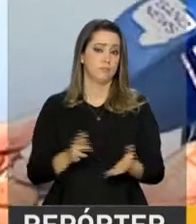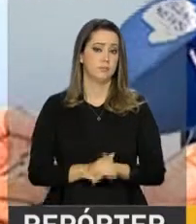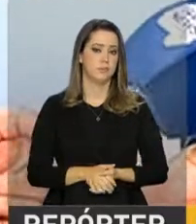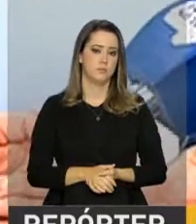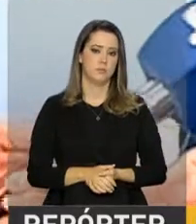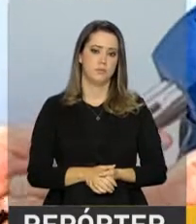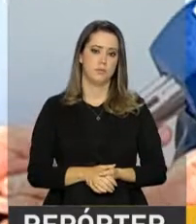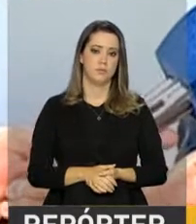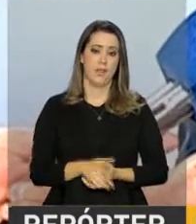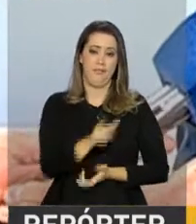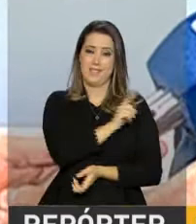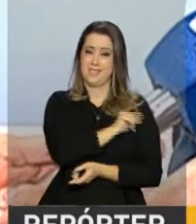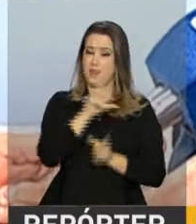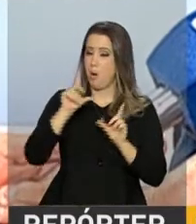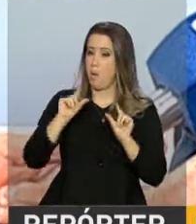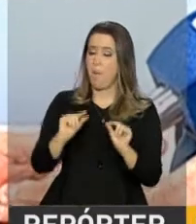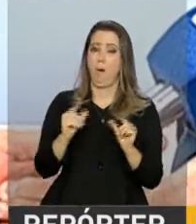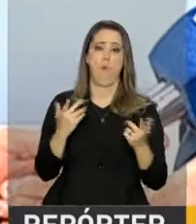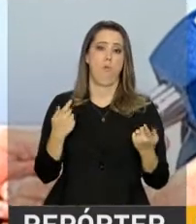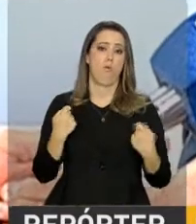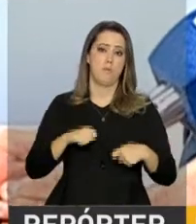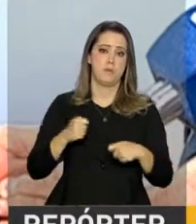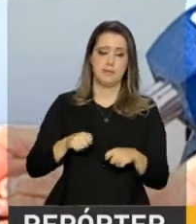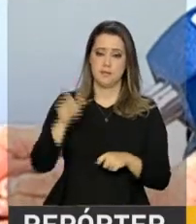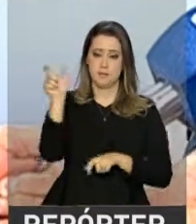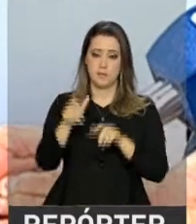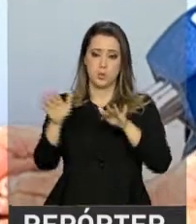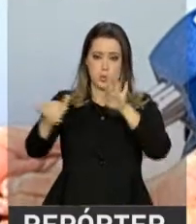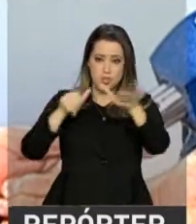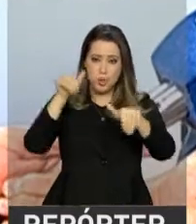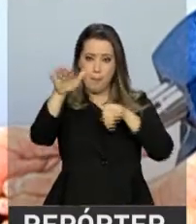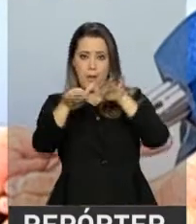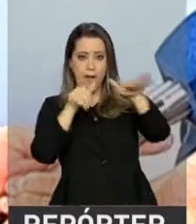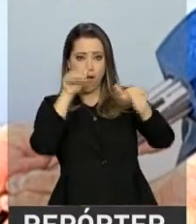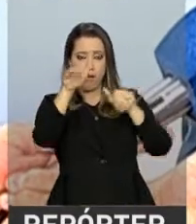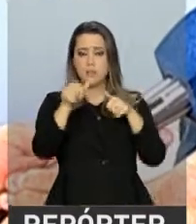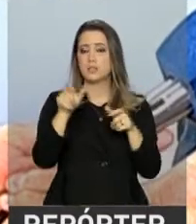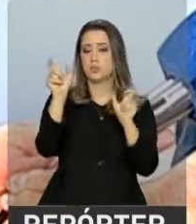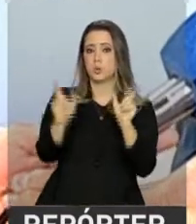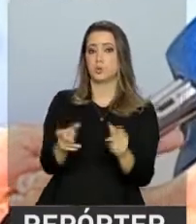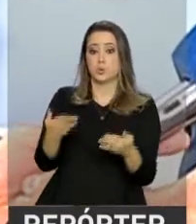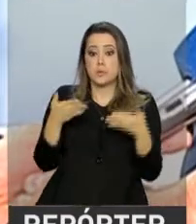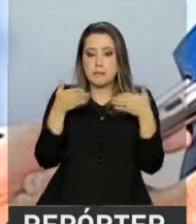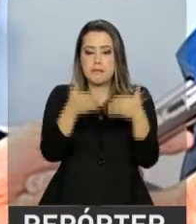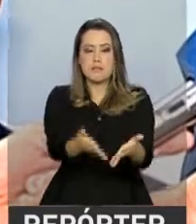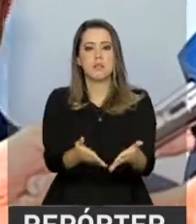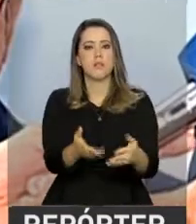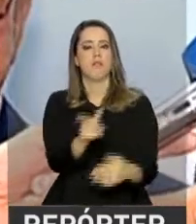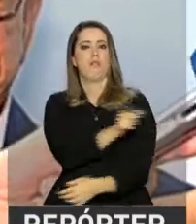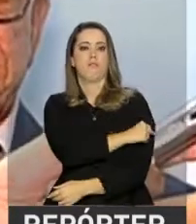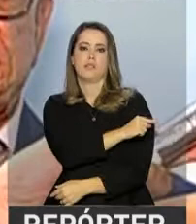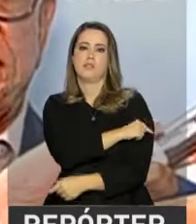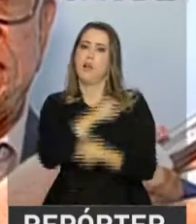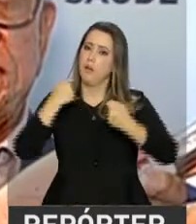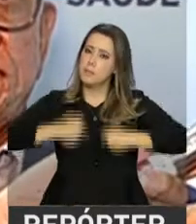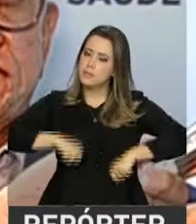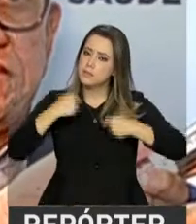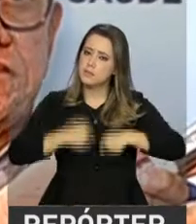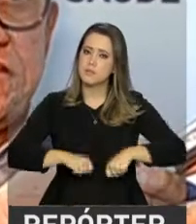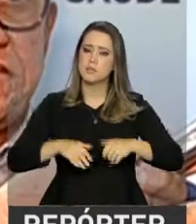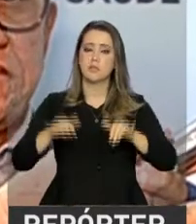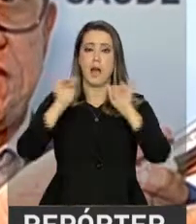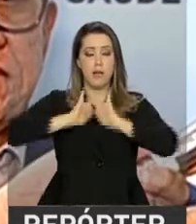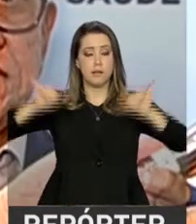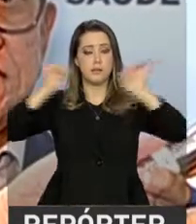vacinal está muito baixa. Nós estamos fazendo um apelo à população que compareça às unidades de saúde. A campanha